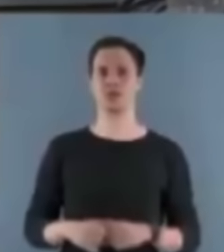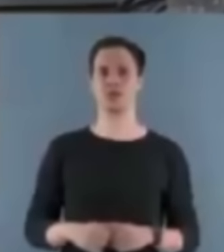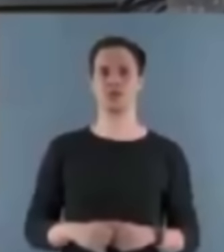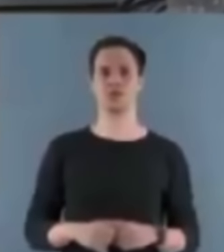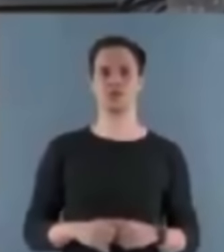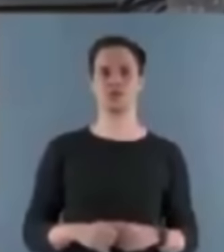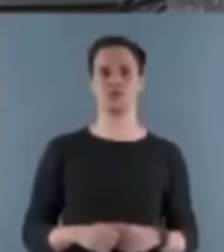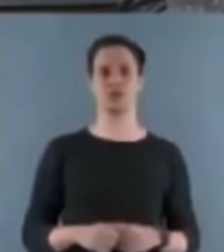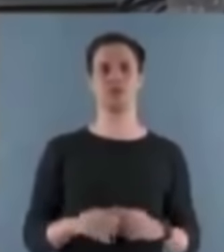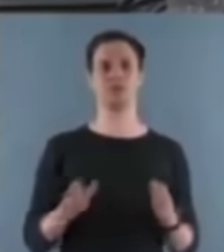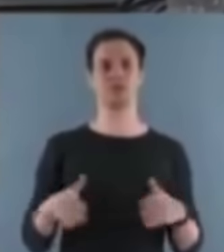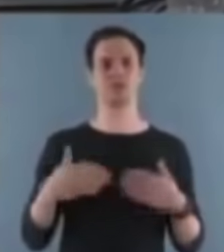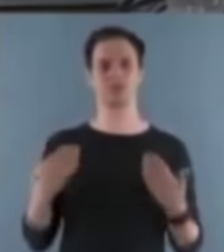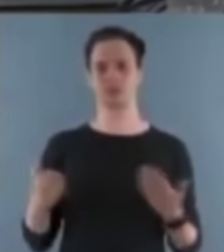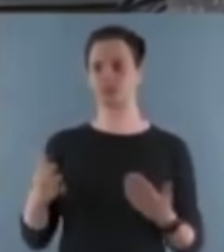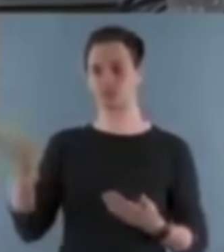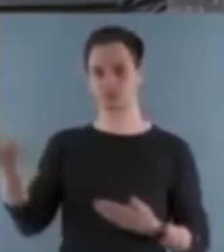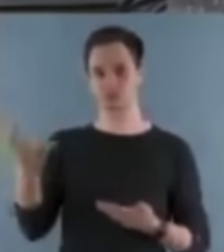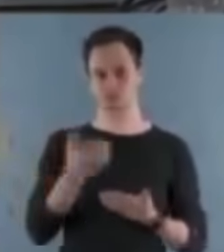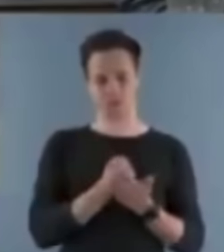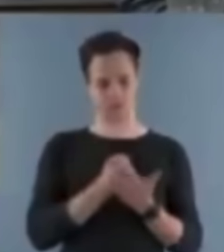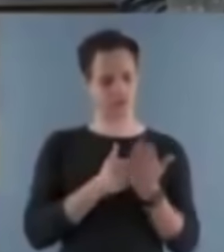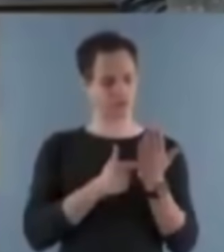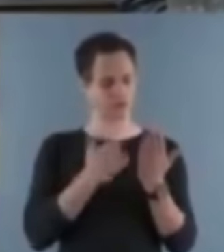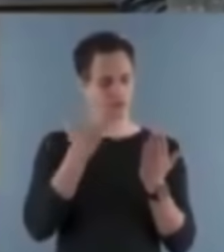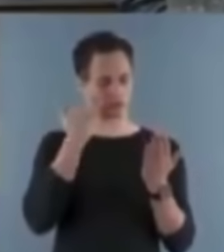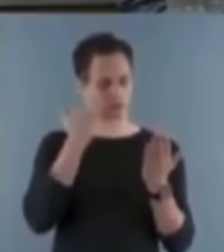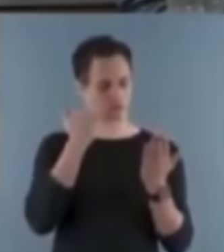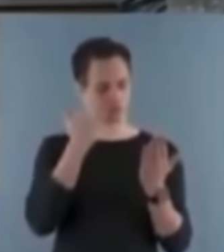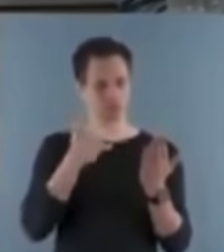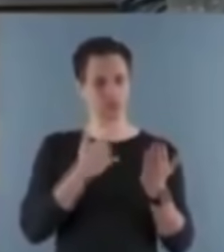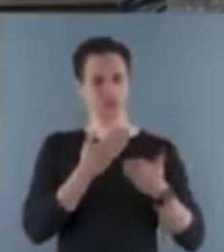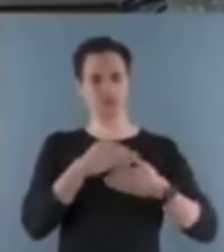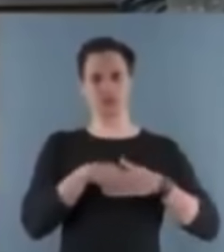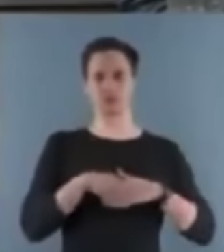Então ele recebeu os informes, ficou para si,